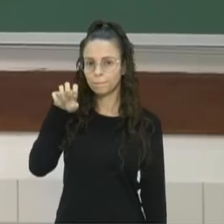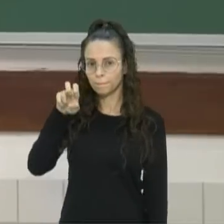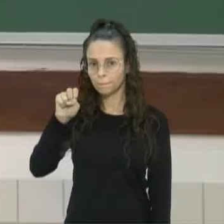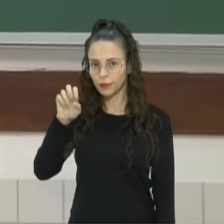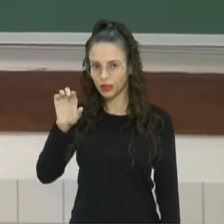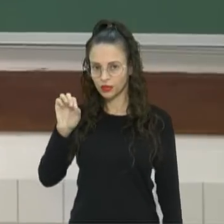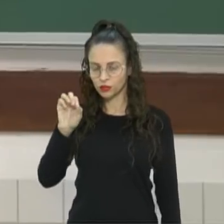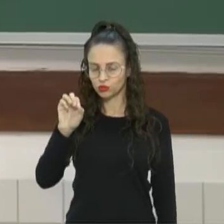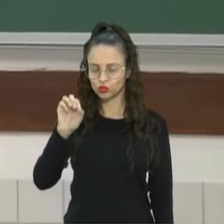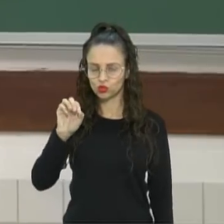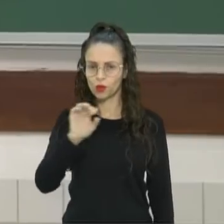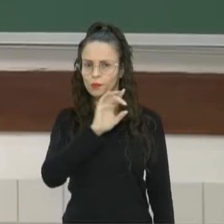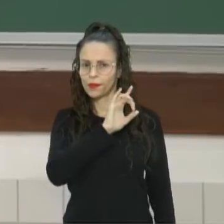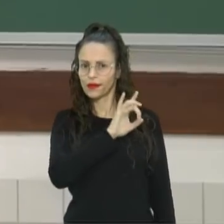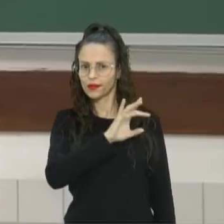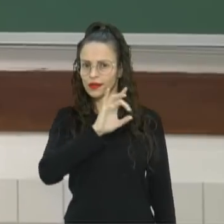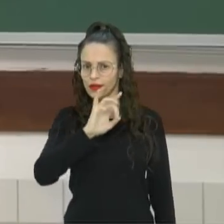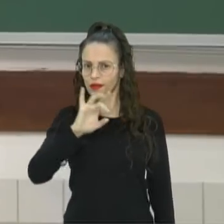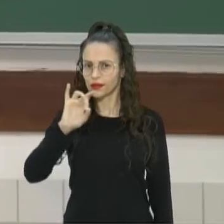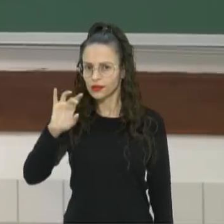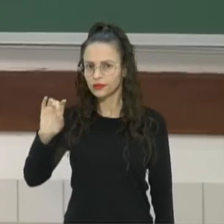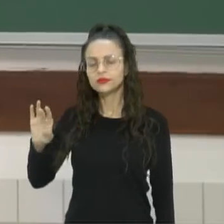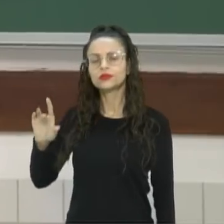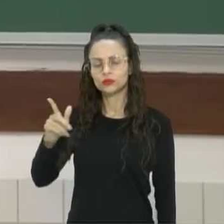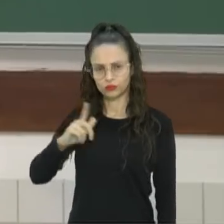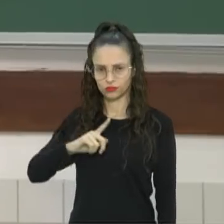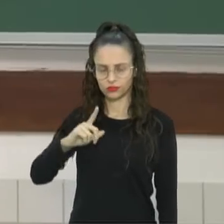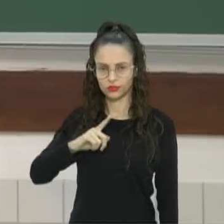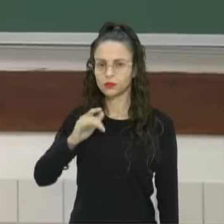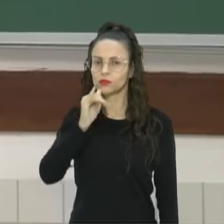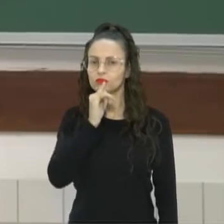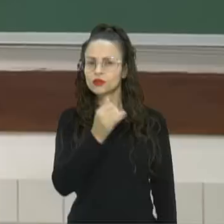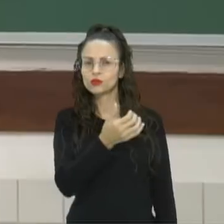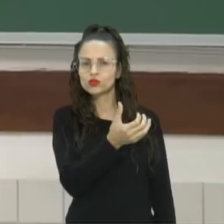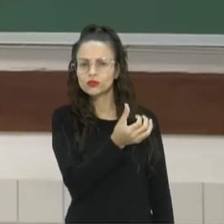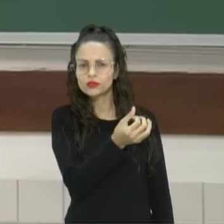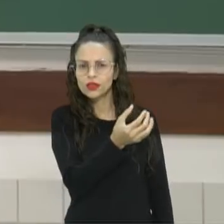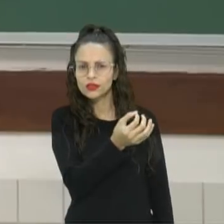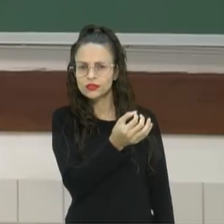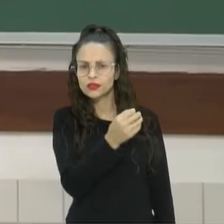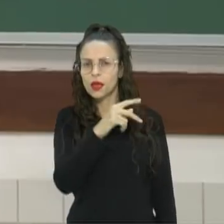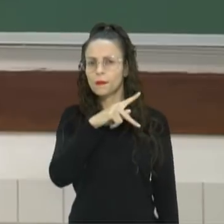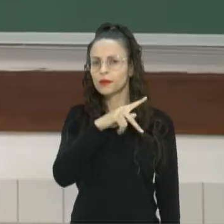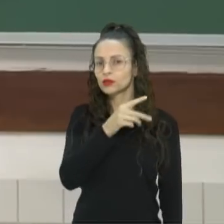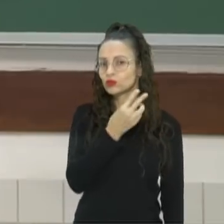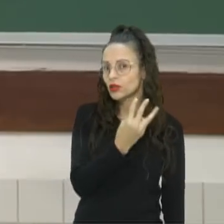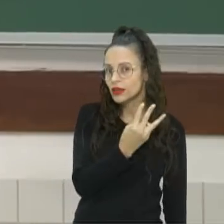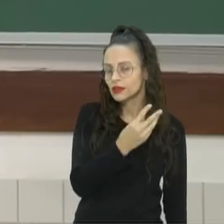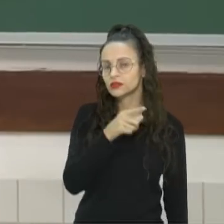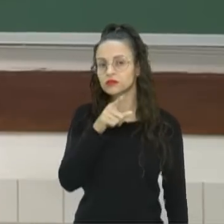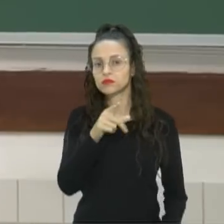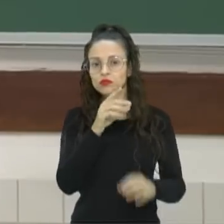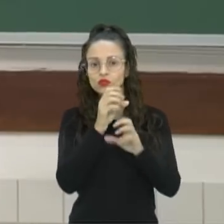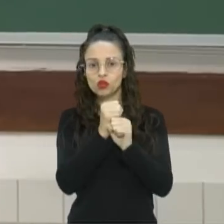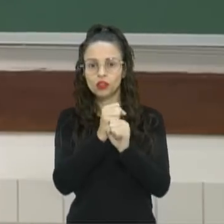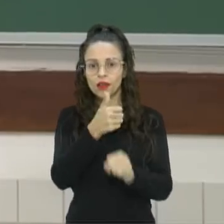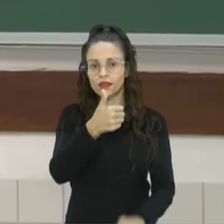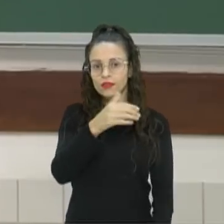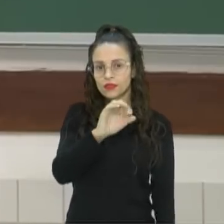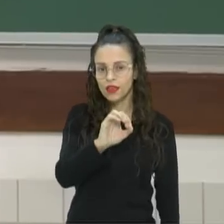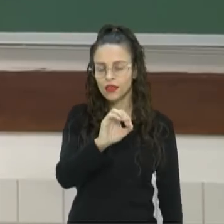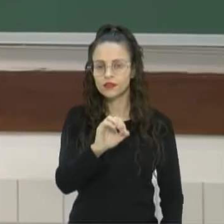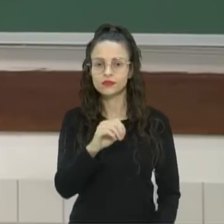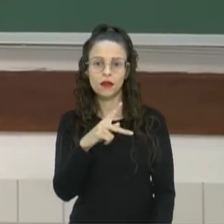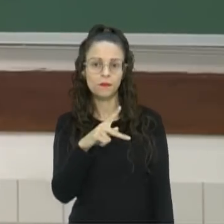seja, importância, vamos supor que aquela nota 6 tenha peso 3, a nota 10 tenha